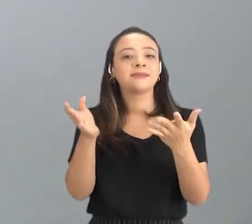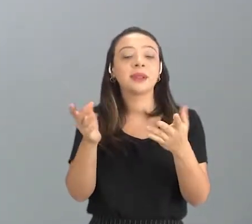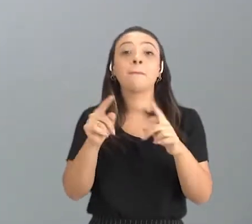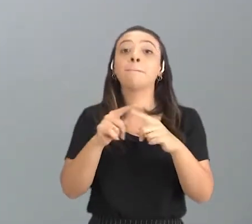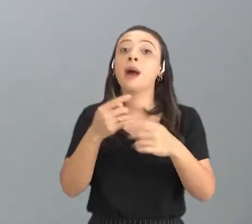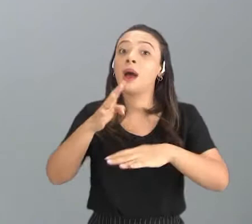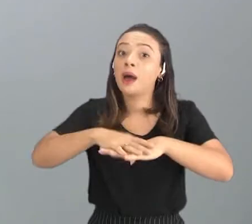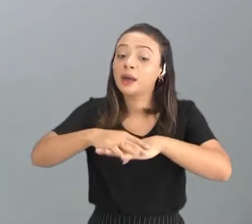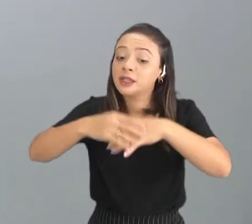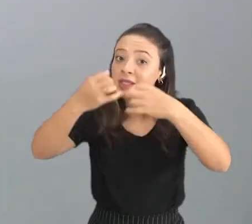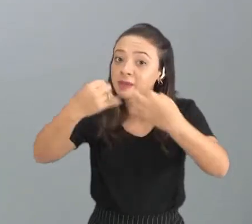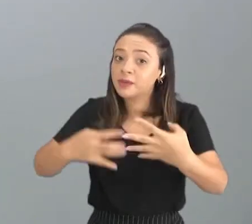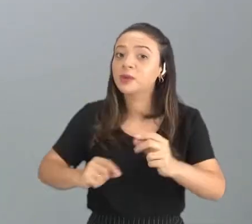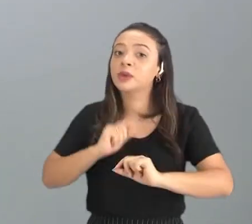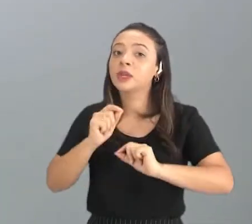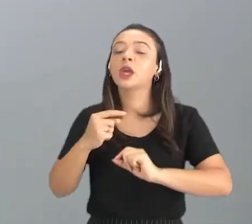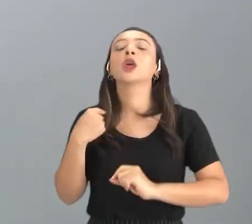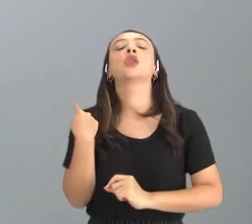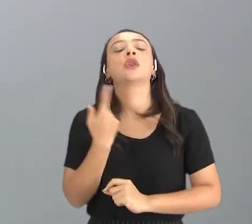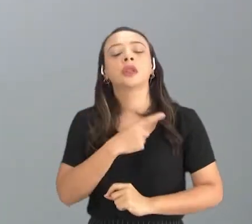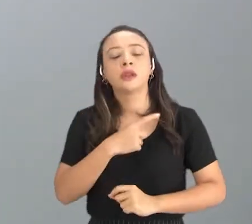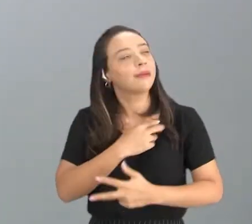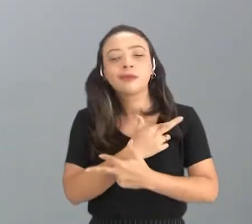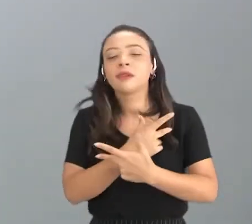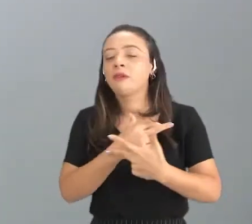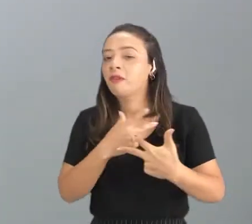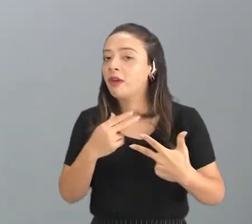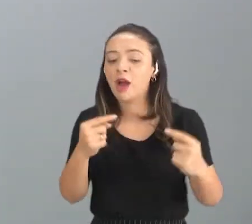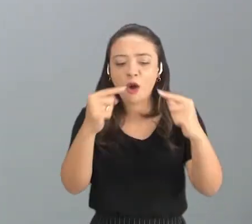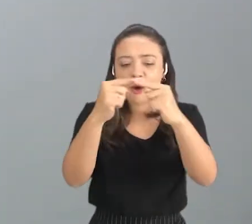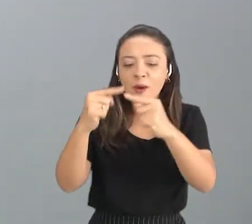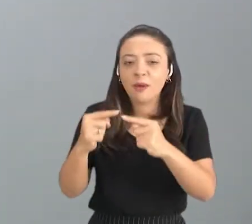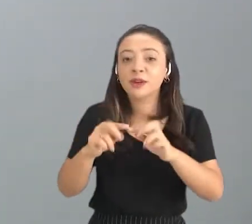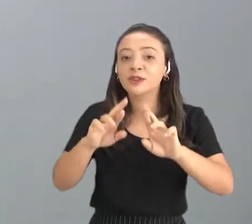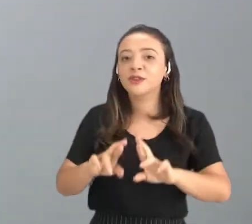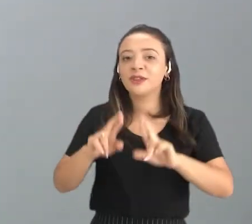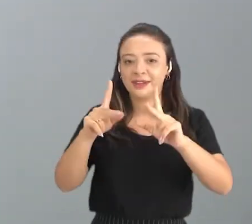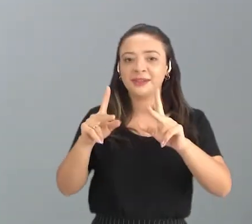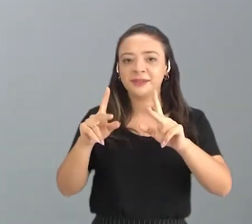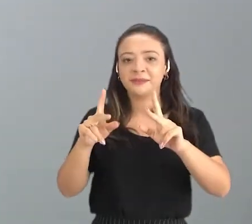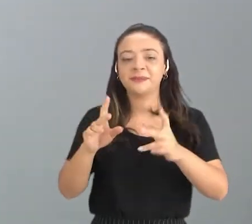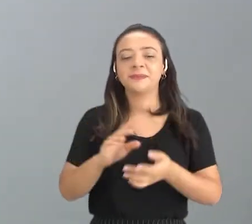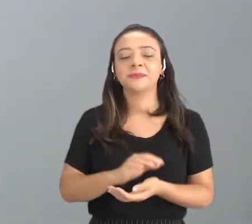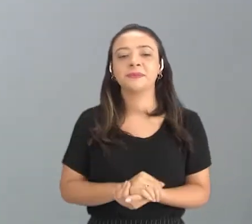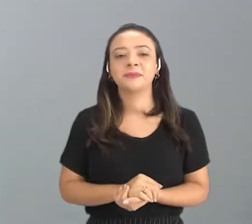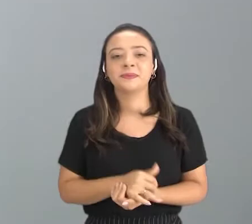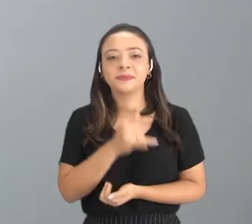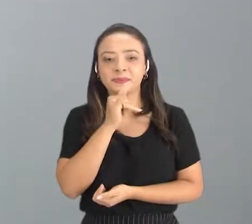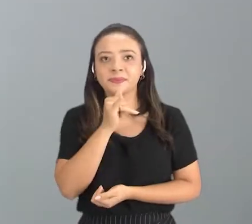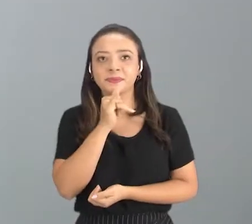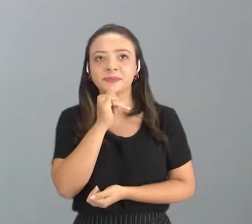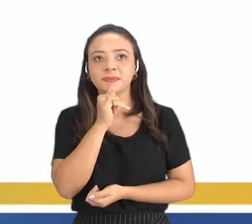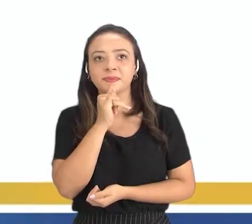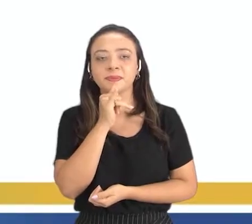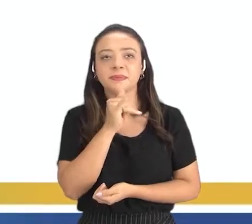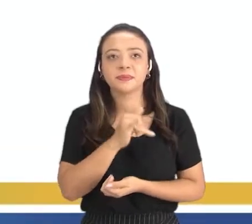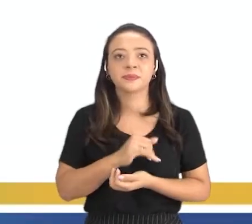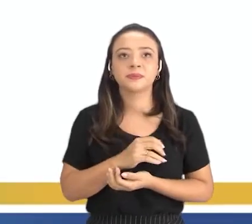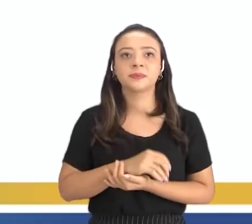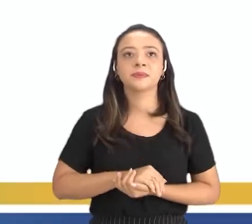diz pra gente que a gente sempre vai ter muitos looks para usar, mesmo com poucas peças. Vamos ver aí o exemplo da Jennifer.